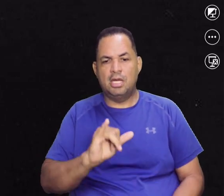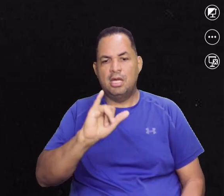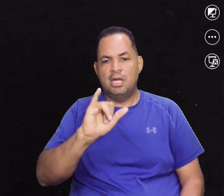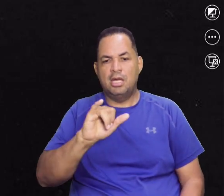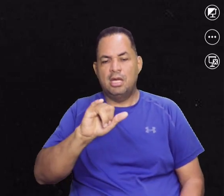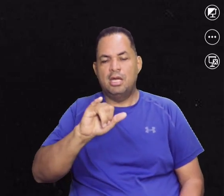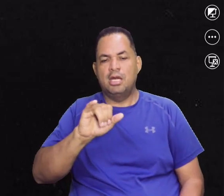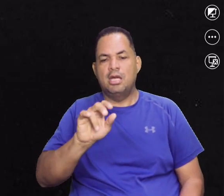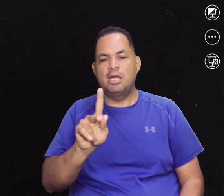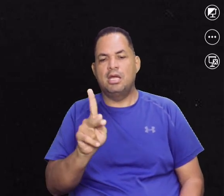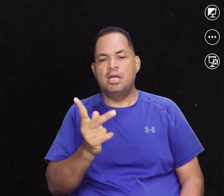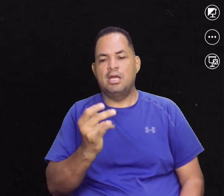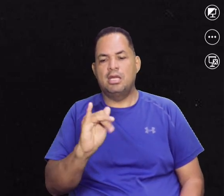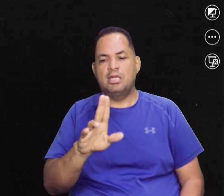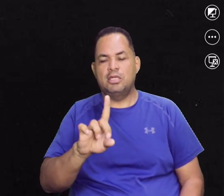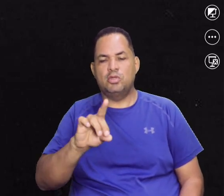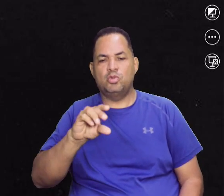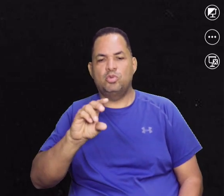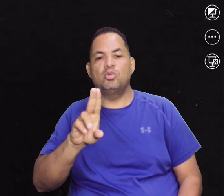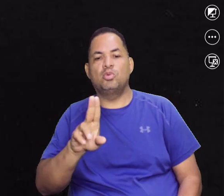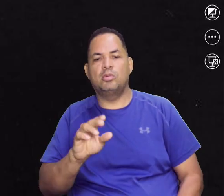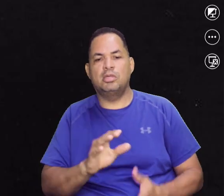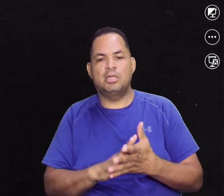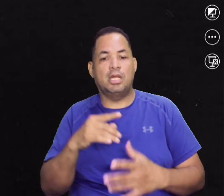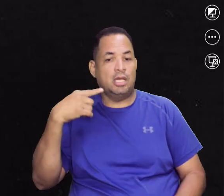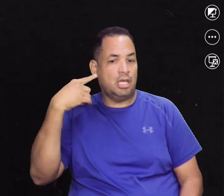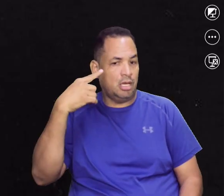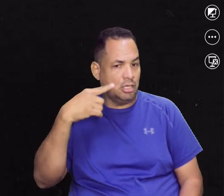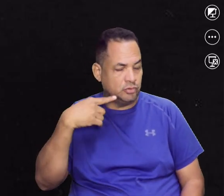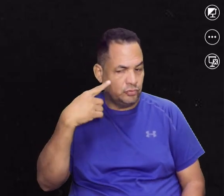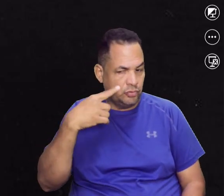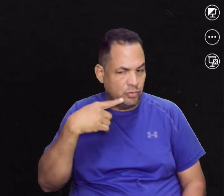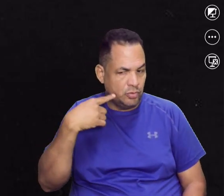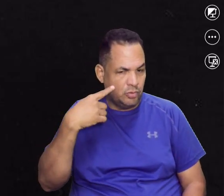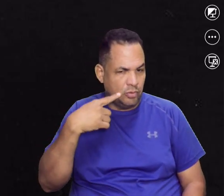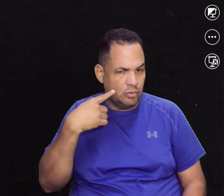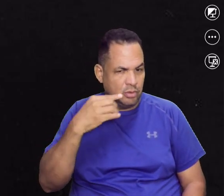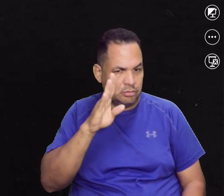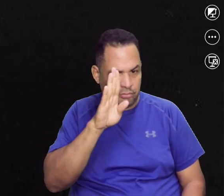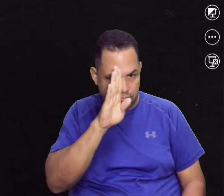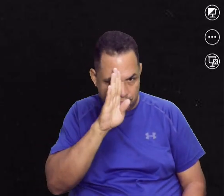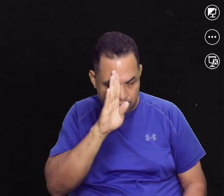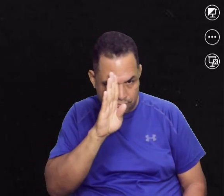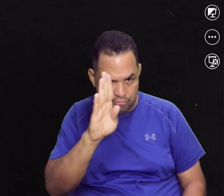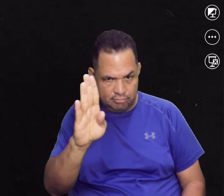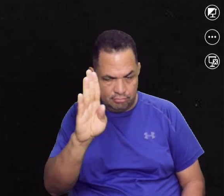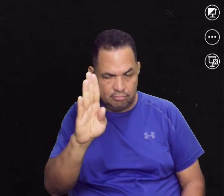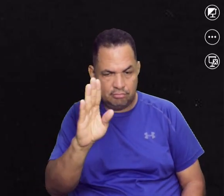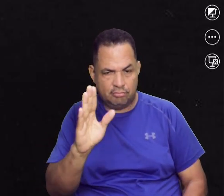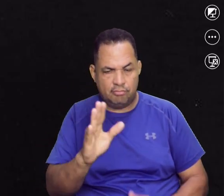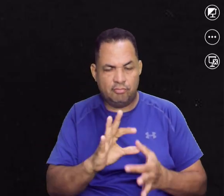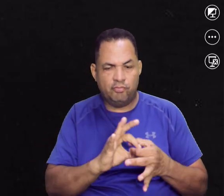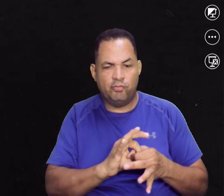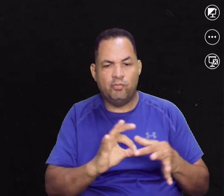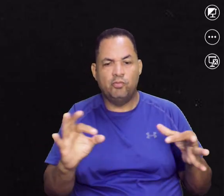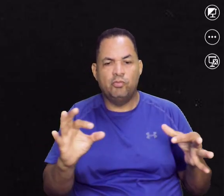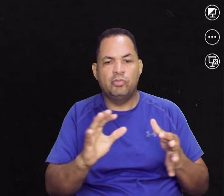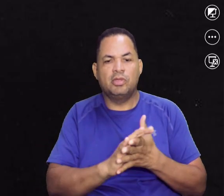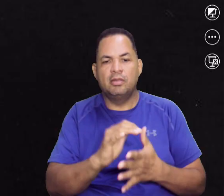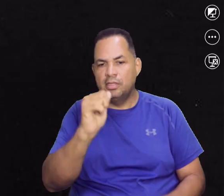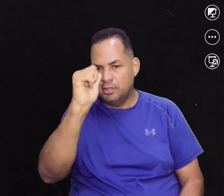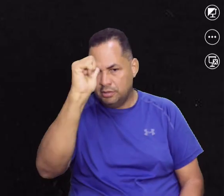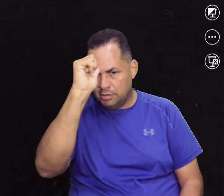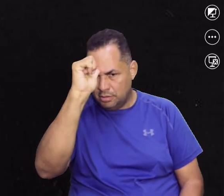o Gandhi era um advogado, pessoal. E ele vai ser peça fundamental para a independência da